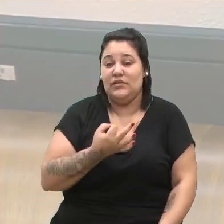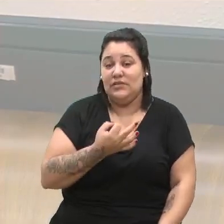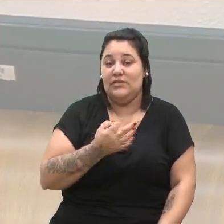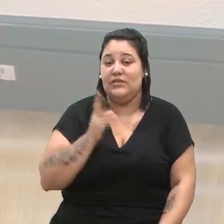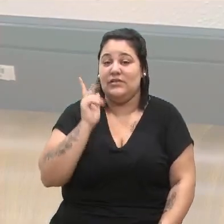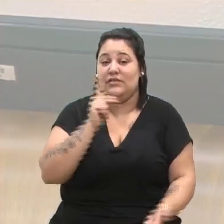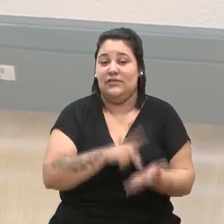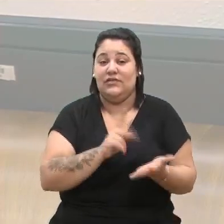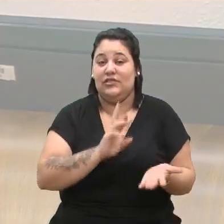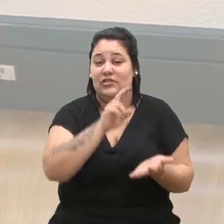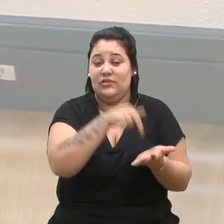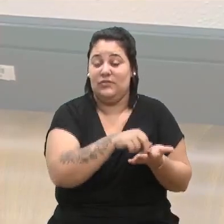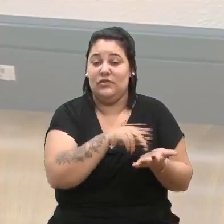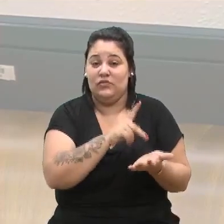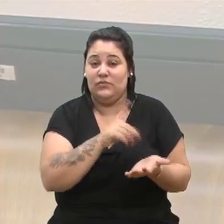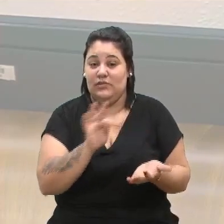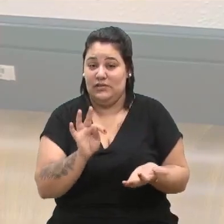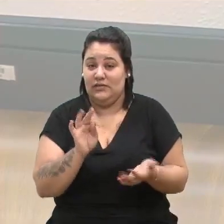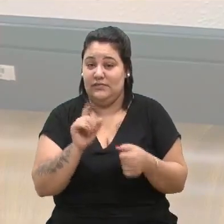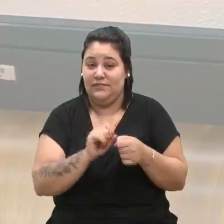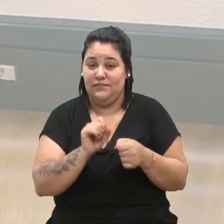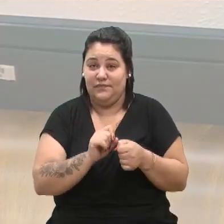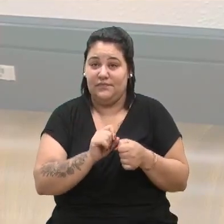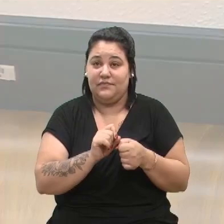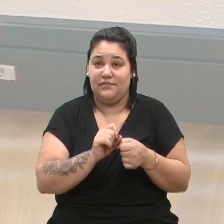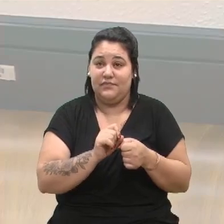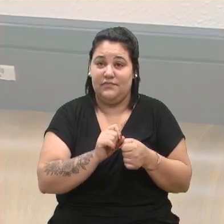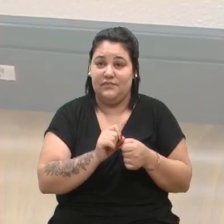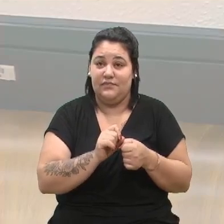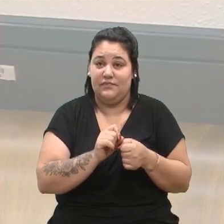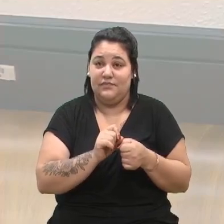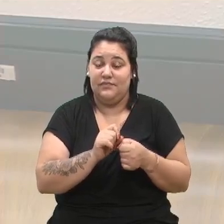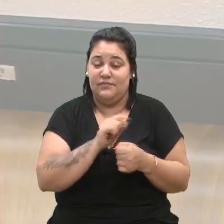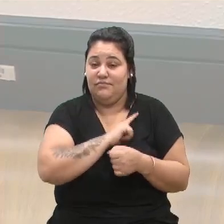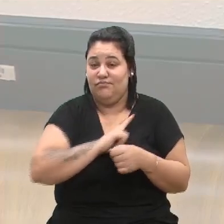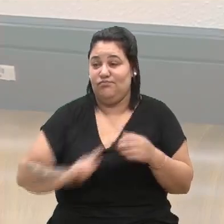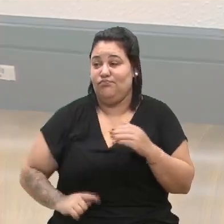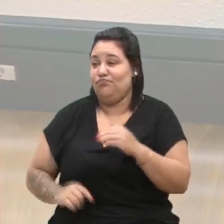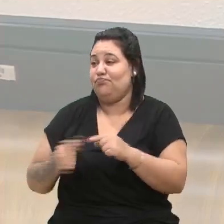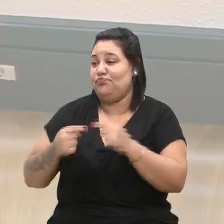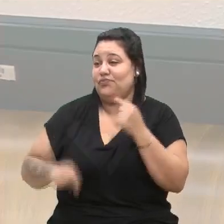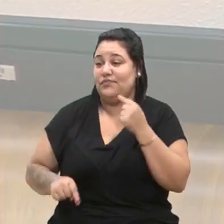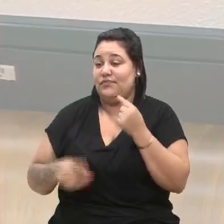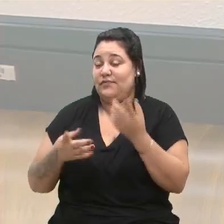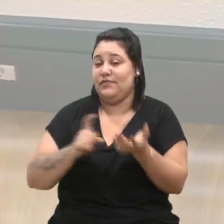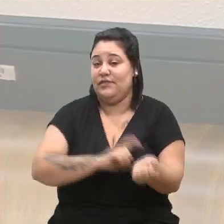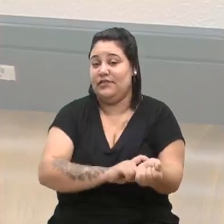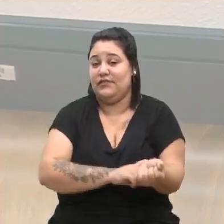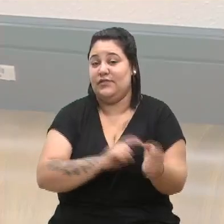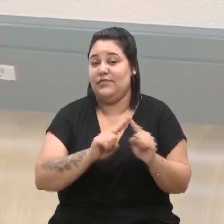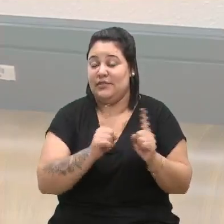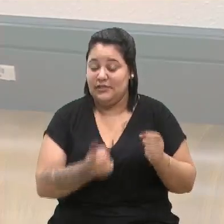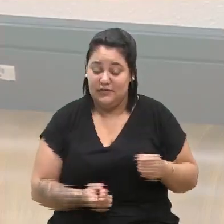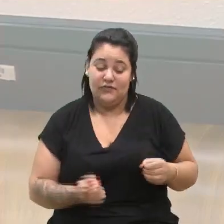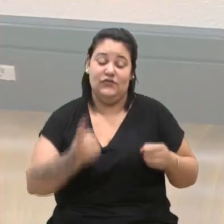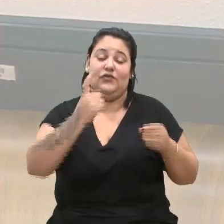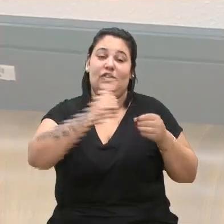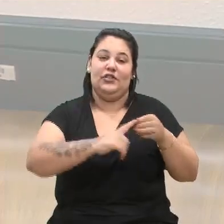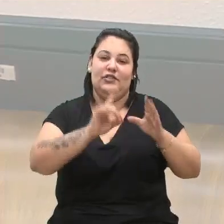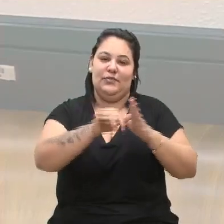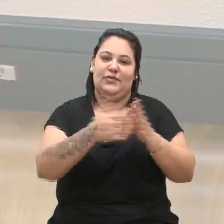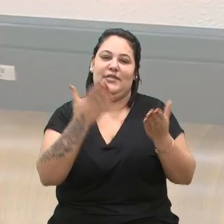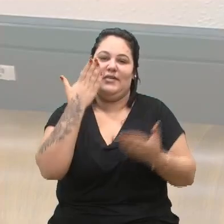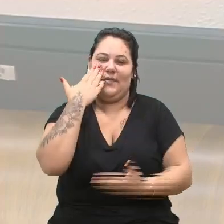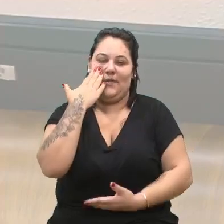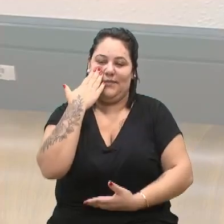realmente o PT está fazendo um desgoverno para esse país, eles ficam nervosos, mas eles voltam, né, a saber